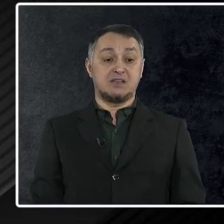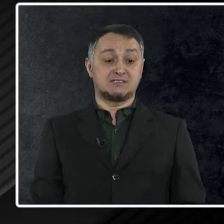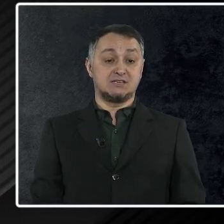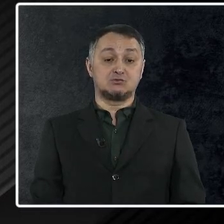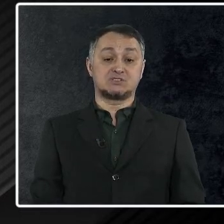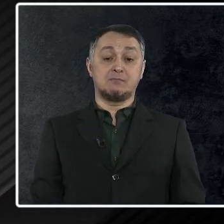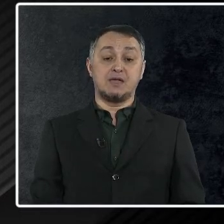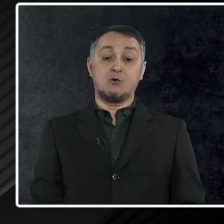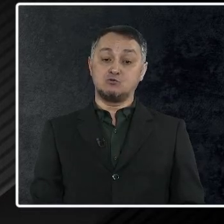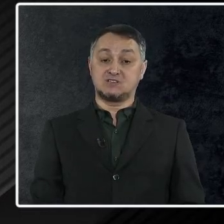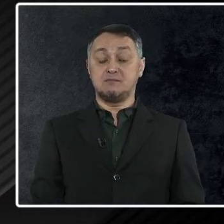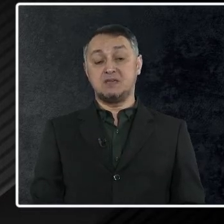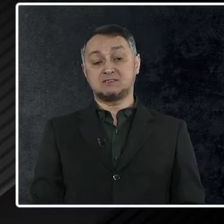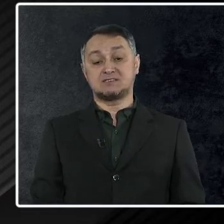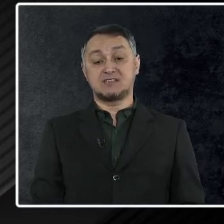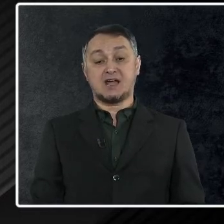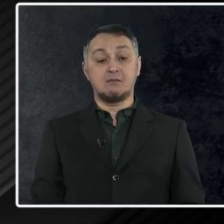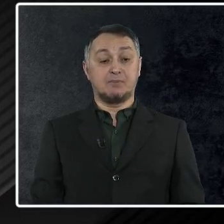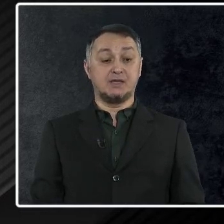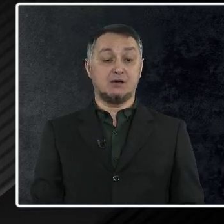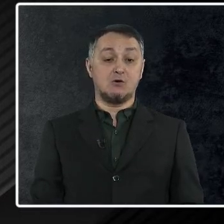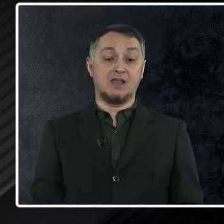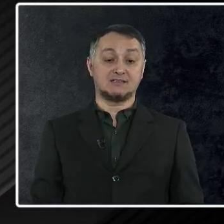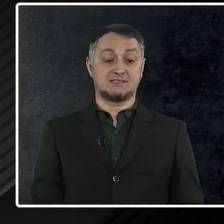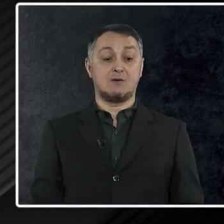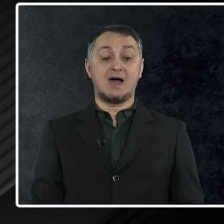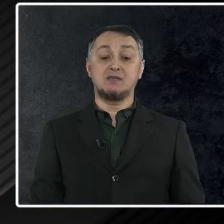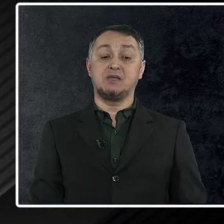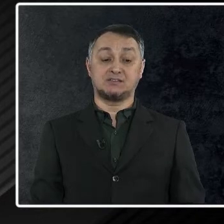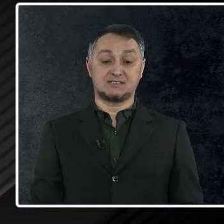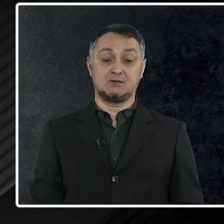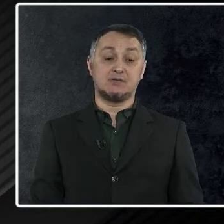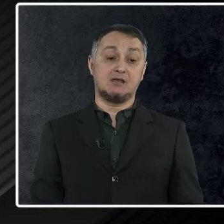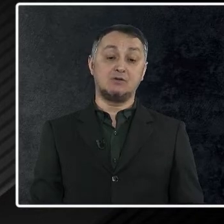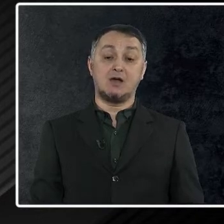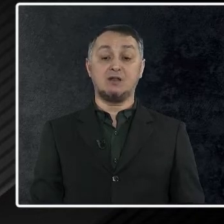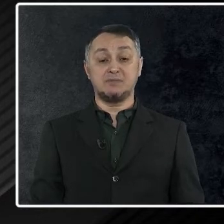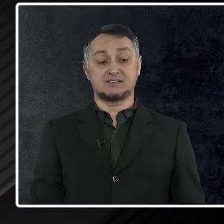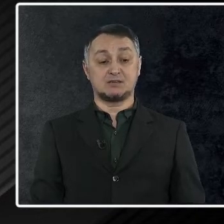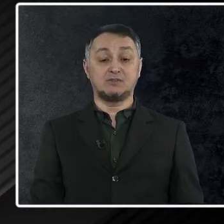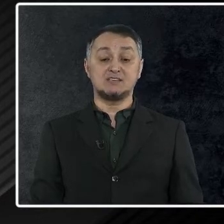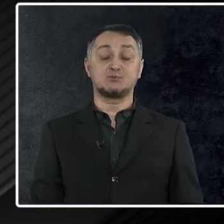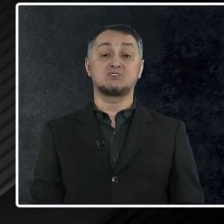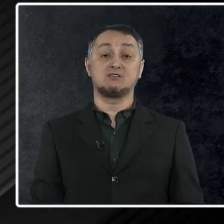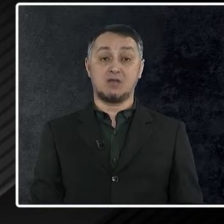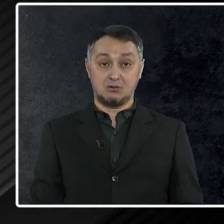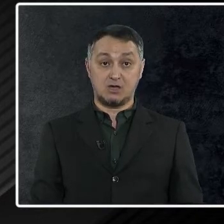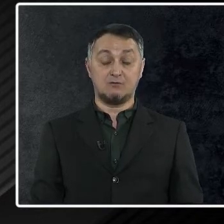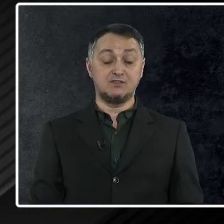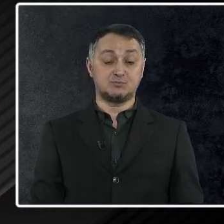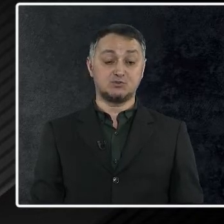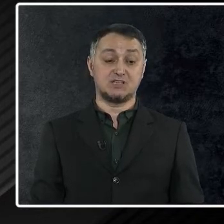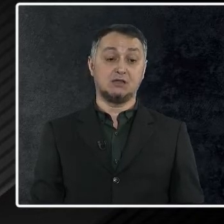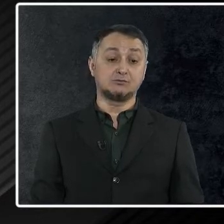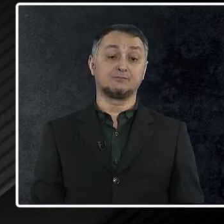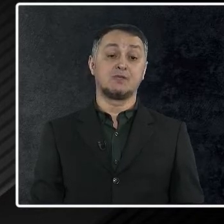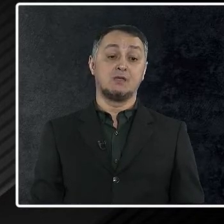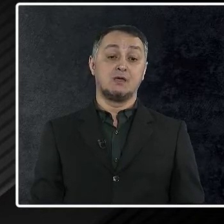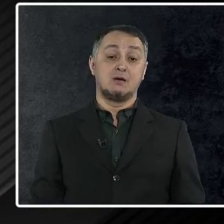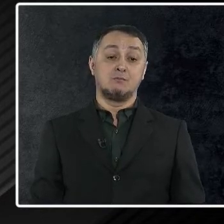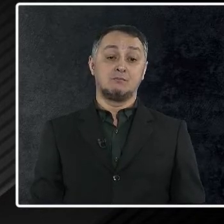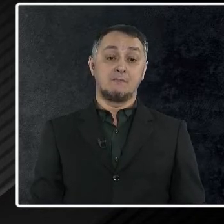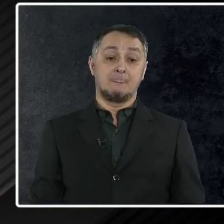são estabelecidos também alguns limites na campanha com relação à alimentação e aluguel, alimentação 10% e aluguel 20%.